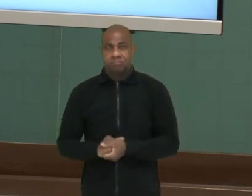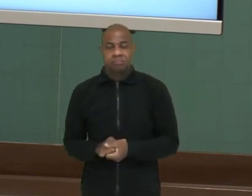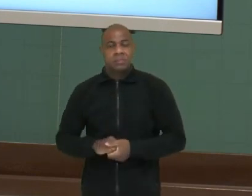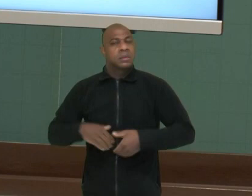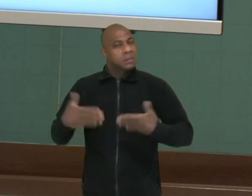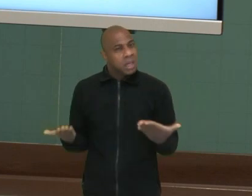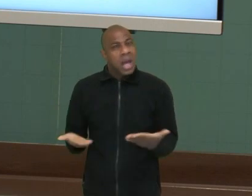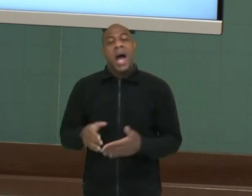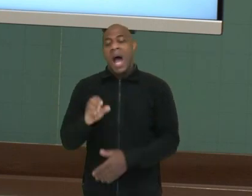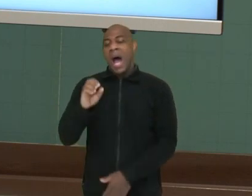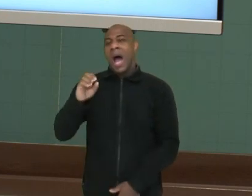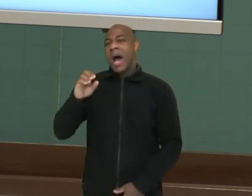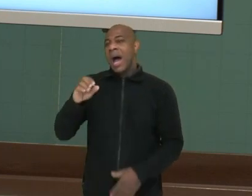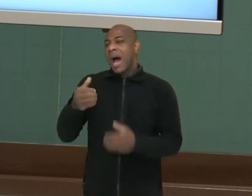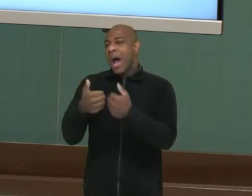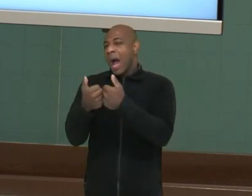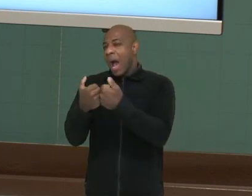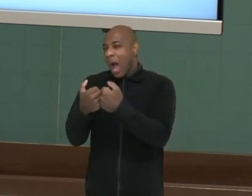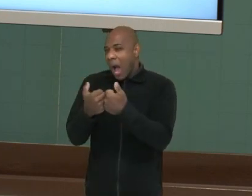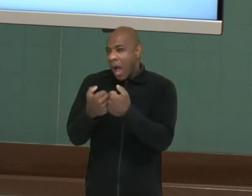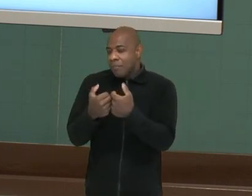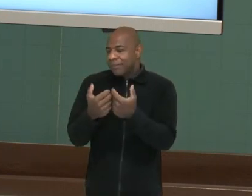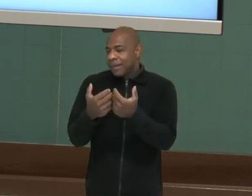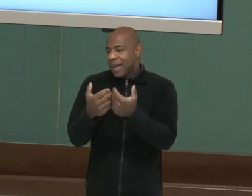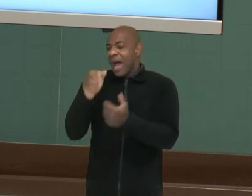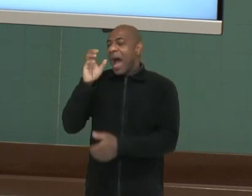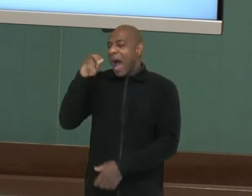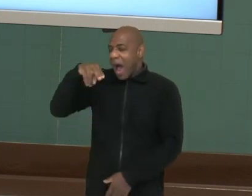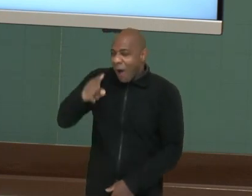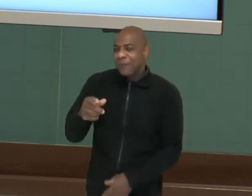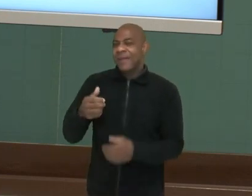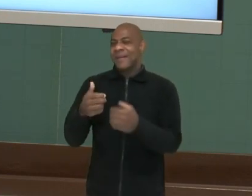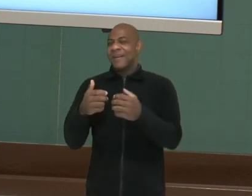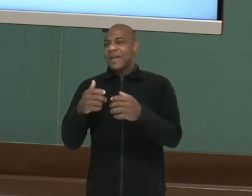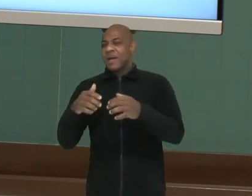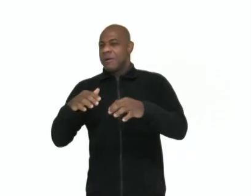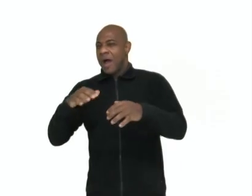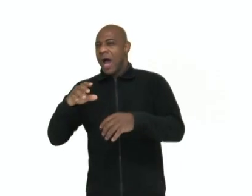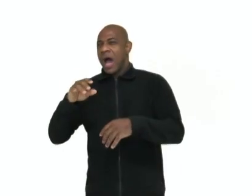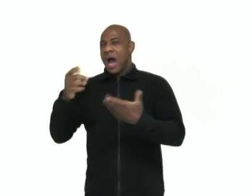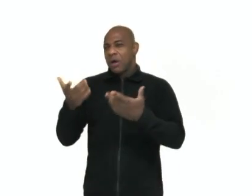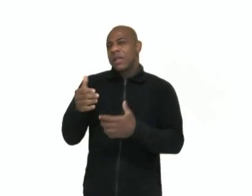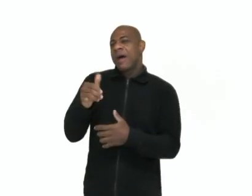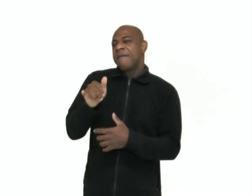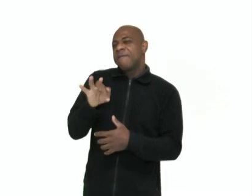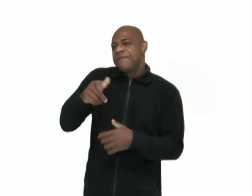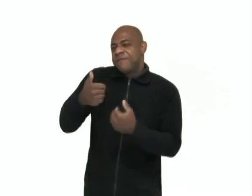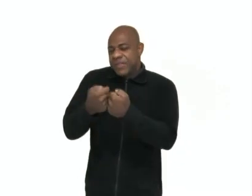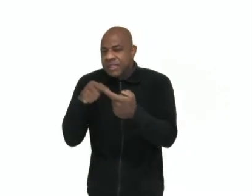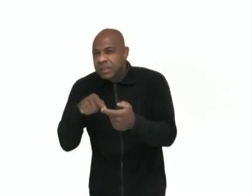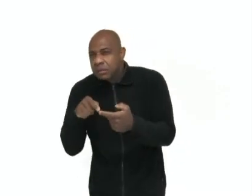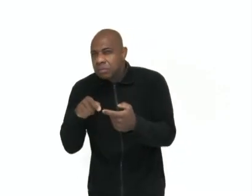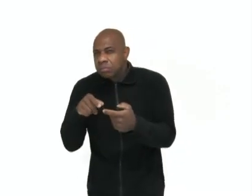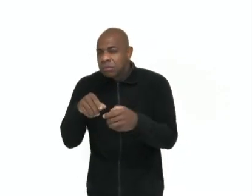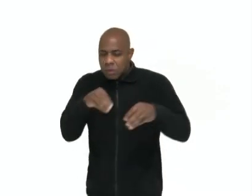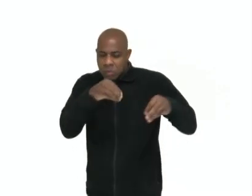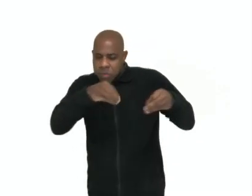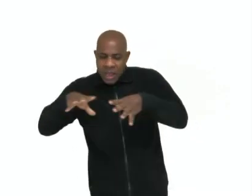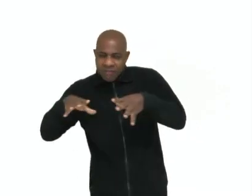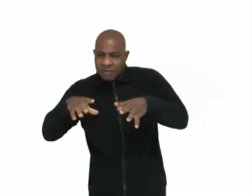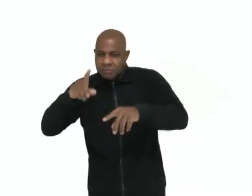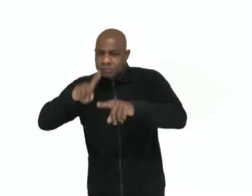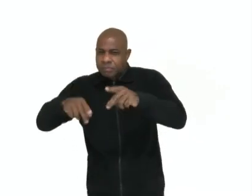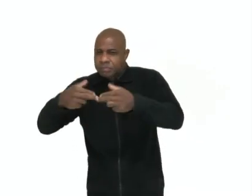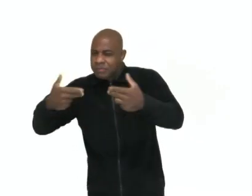física. A onda física, ela não arrasta a matéria. Você deve estar se perguntando, tá, professor, mas esse surfista, ele está se locomovendo em cima de uma